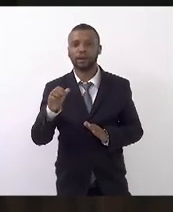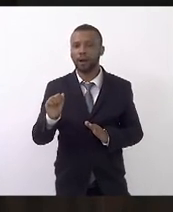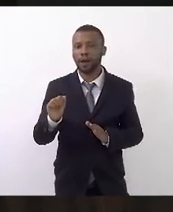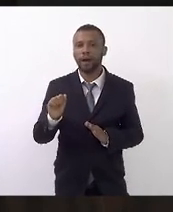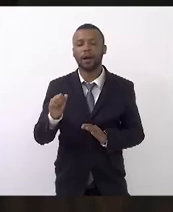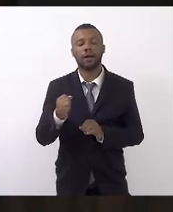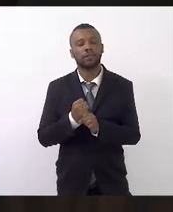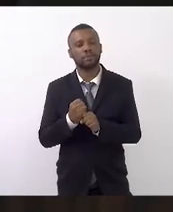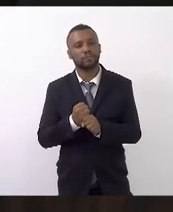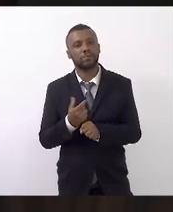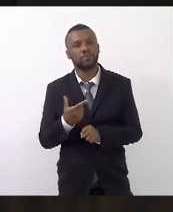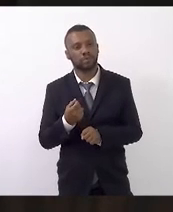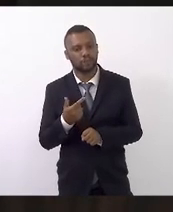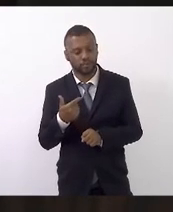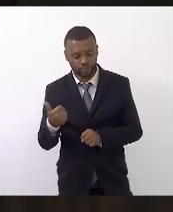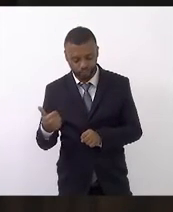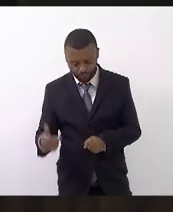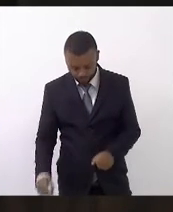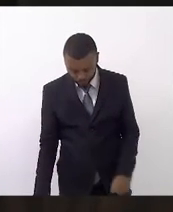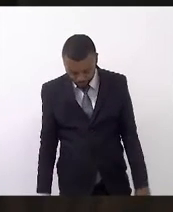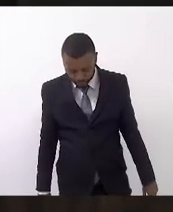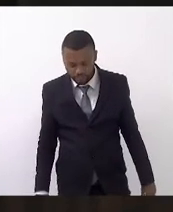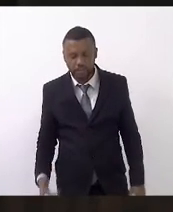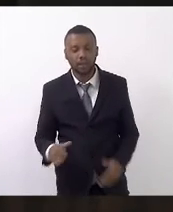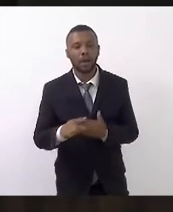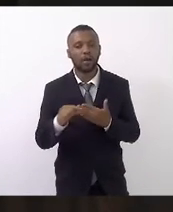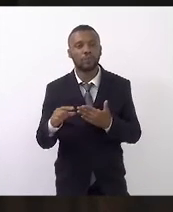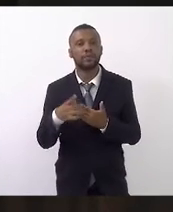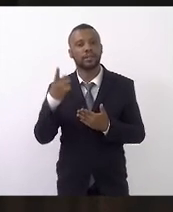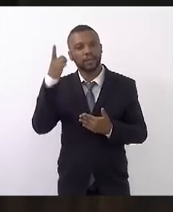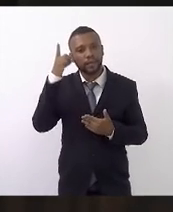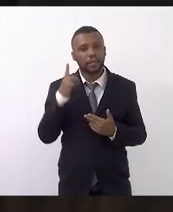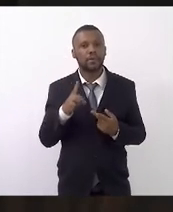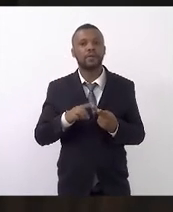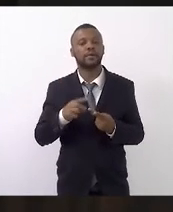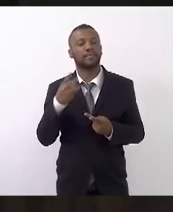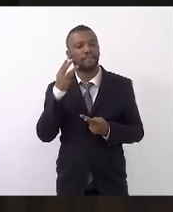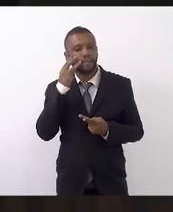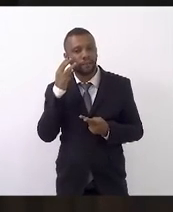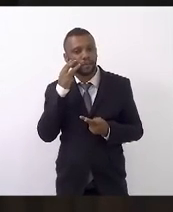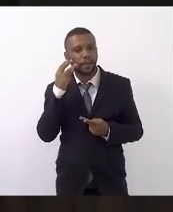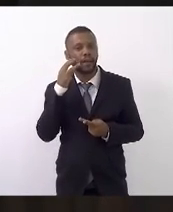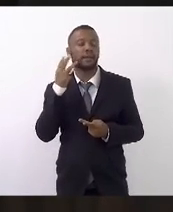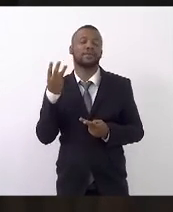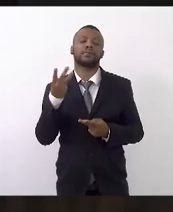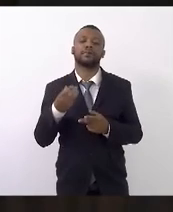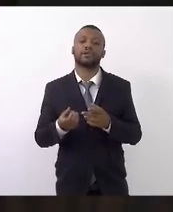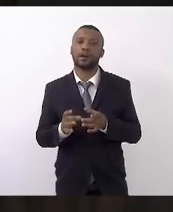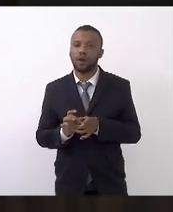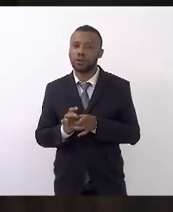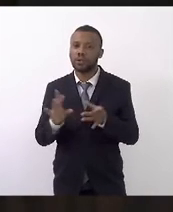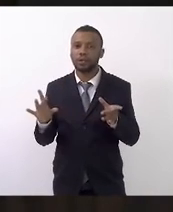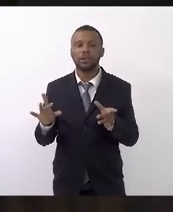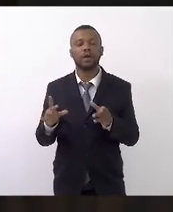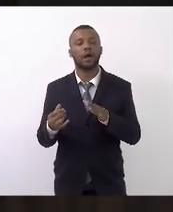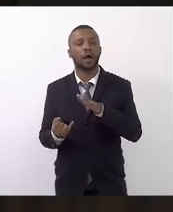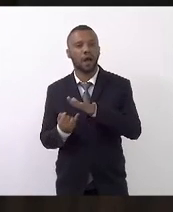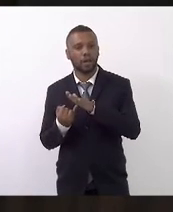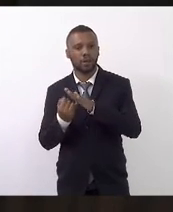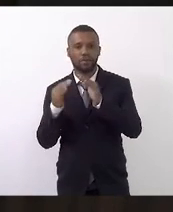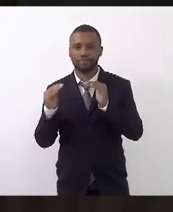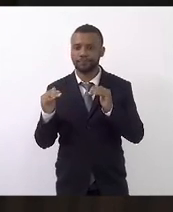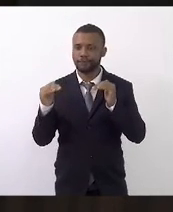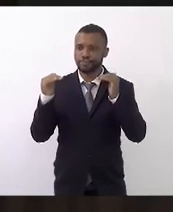de 2021. De autoria dos deputados Dani Monteiro e Valdeir Carneiro, que autoriza instituições de ensino superior do Estado do Rio de